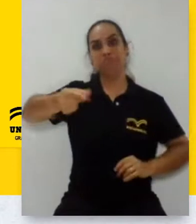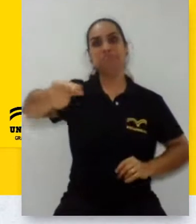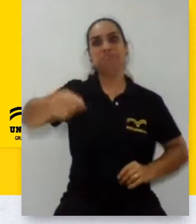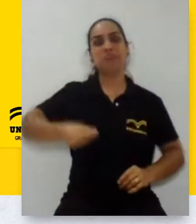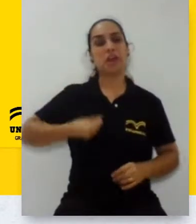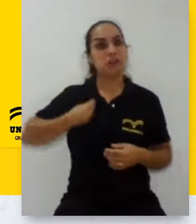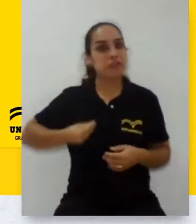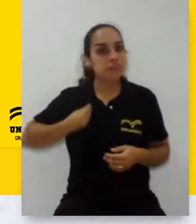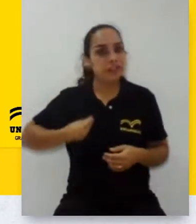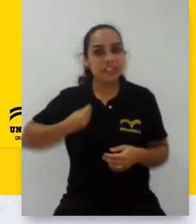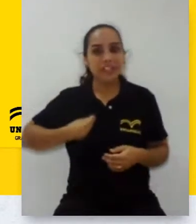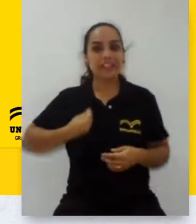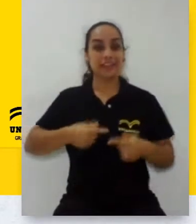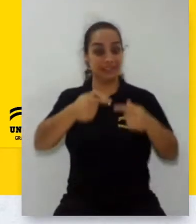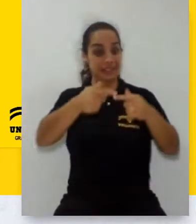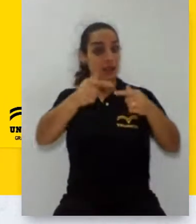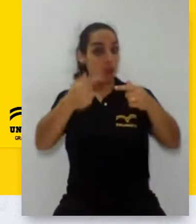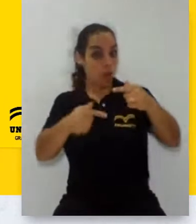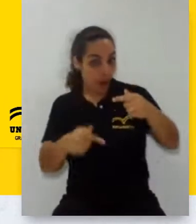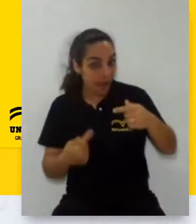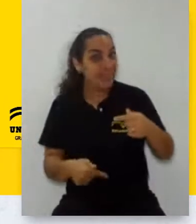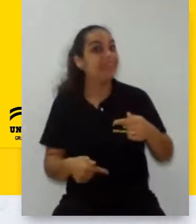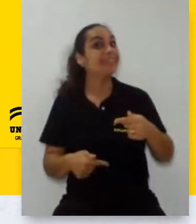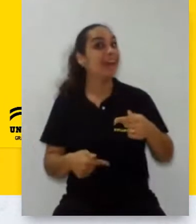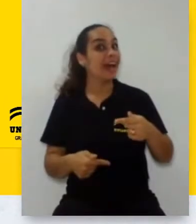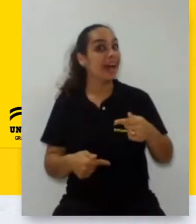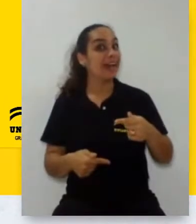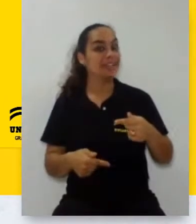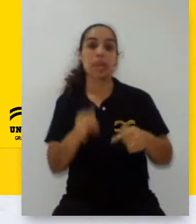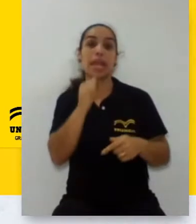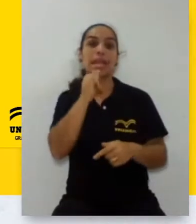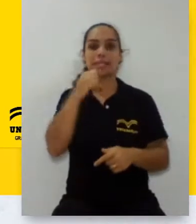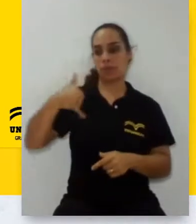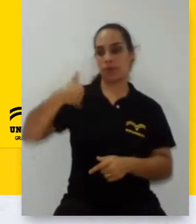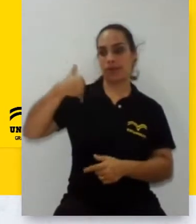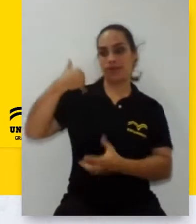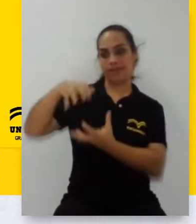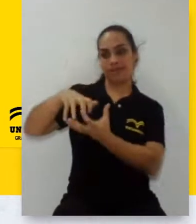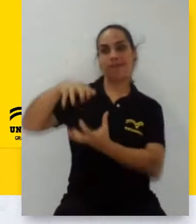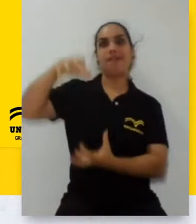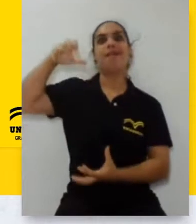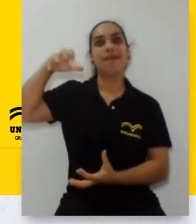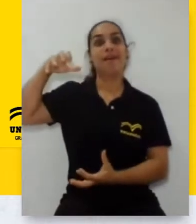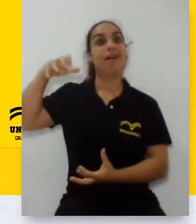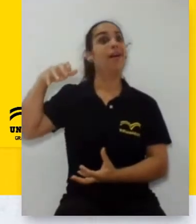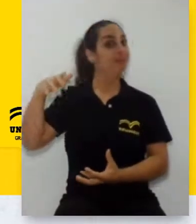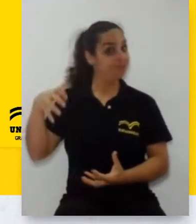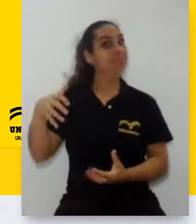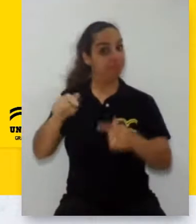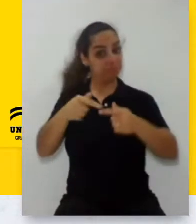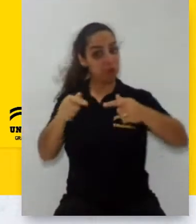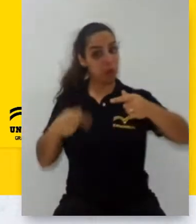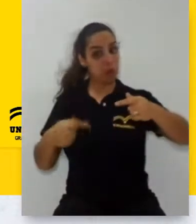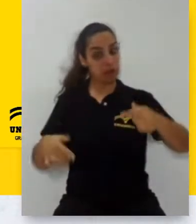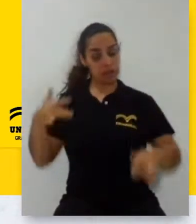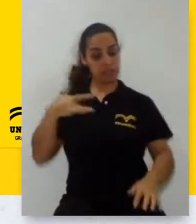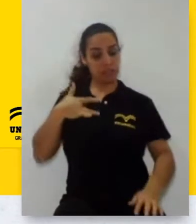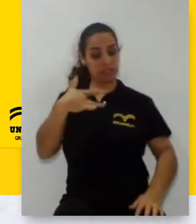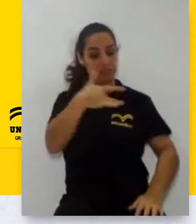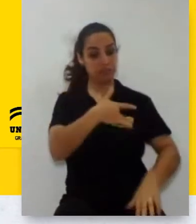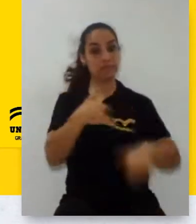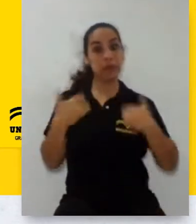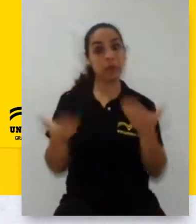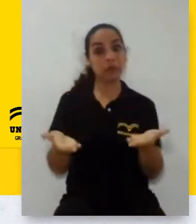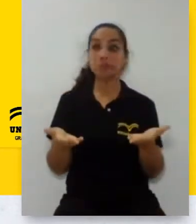qualidade de vida na sua terceira idade, por exemplo, né? Ao invés de ficar sofrendo, tendo que tomar medicamentos, enfim,